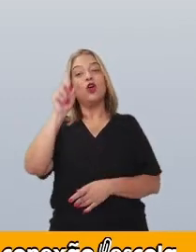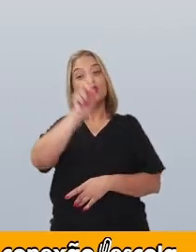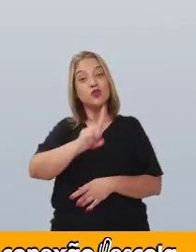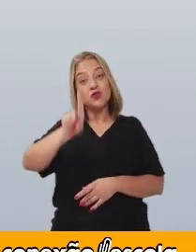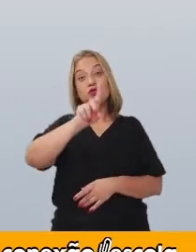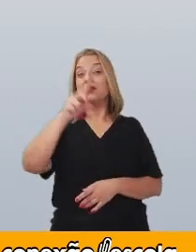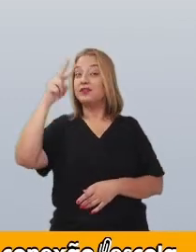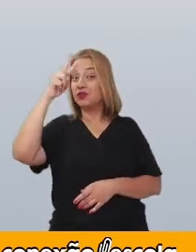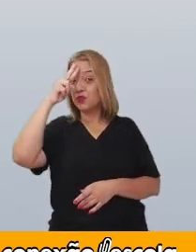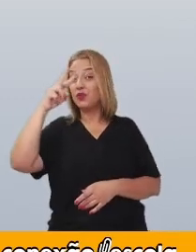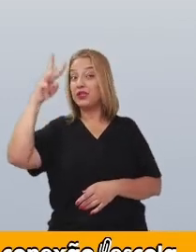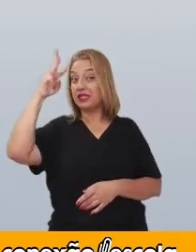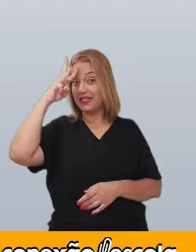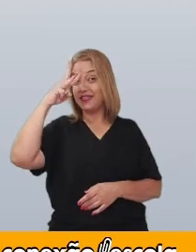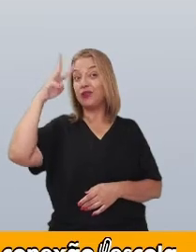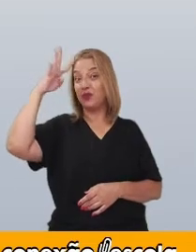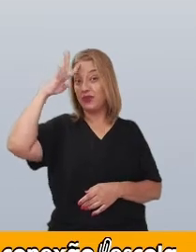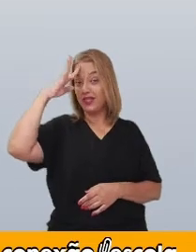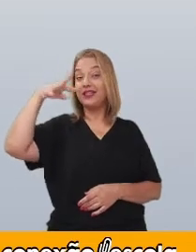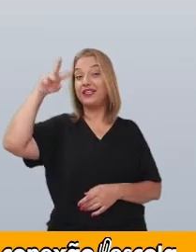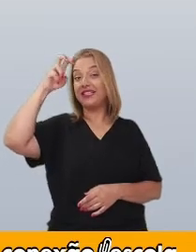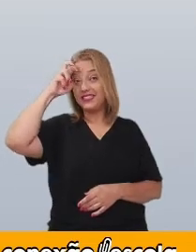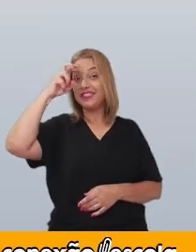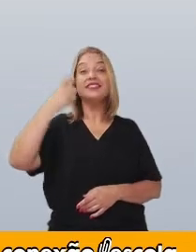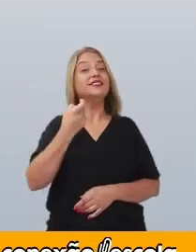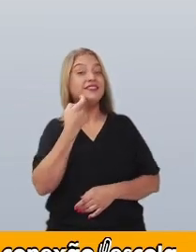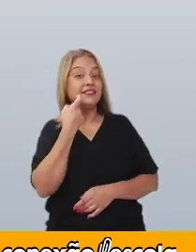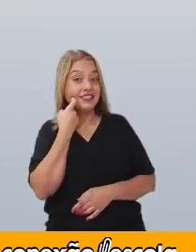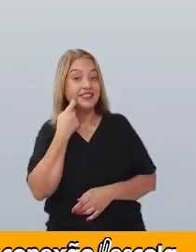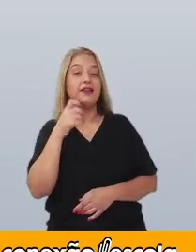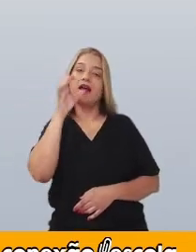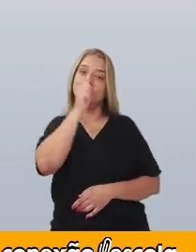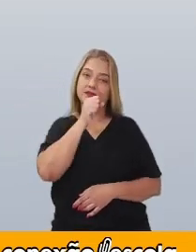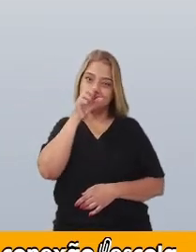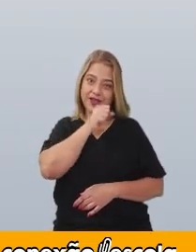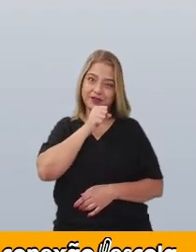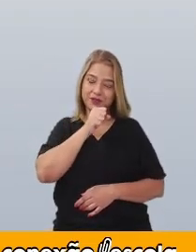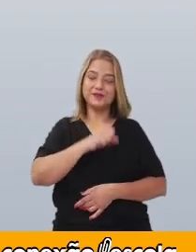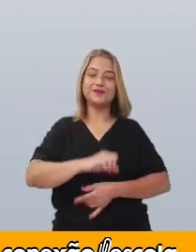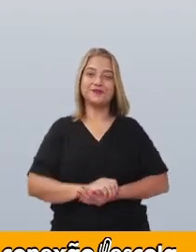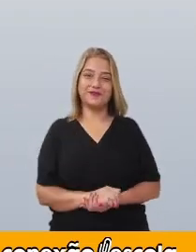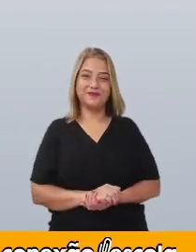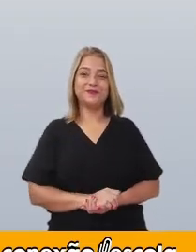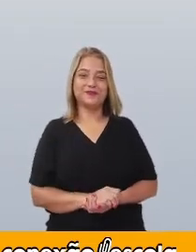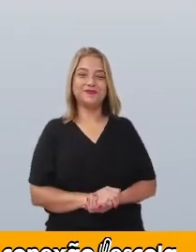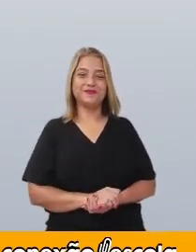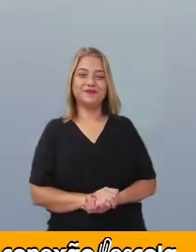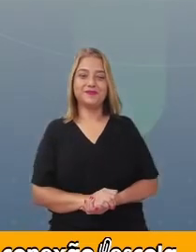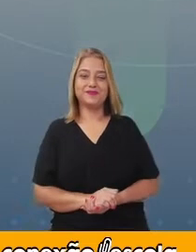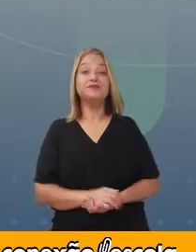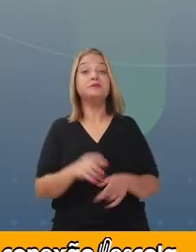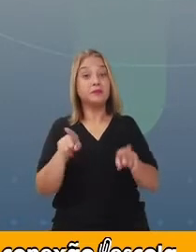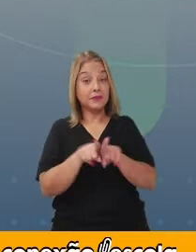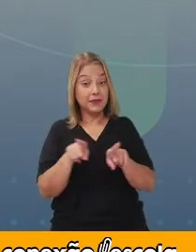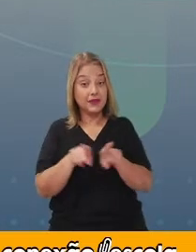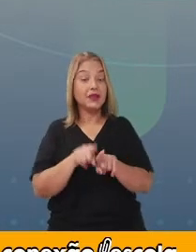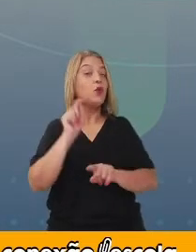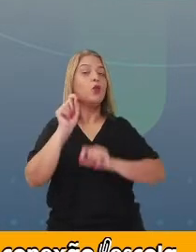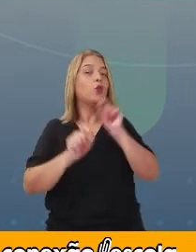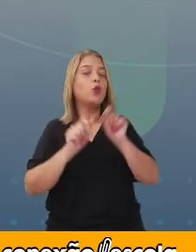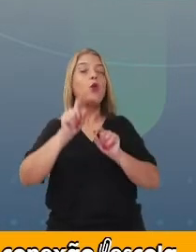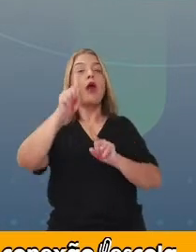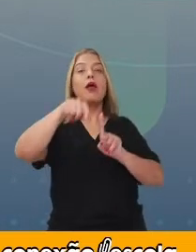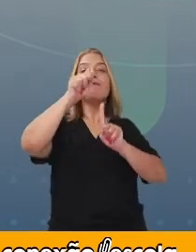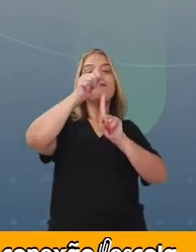terça, quarta, quinta, sexta e sábado. E temos também